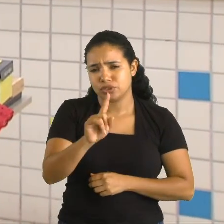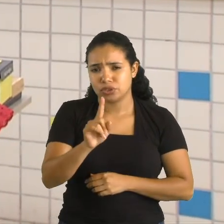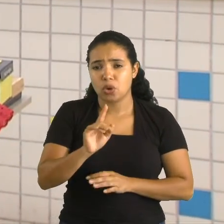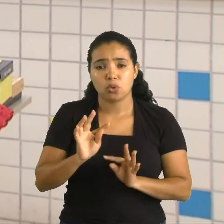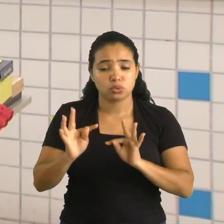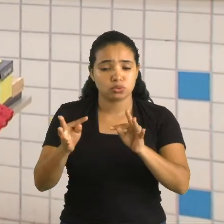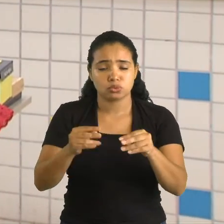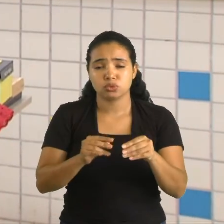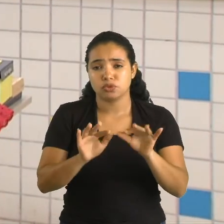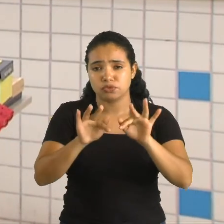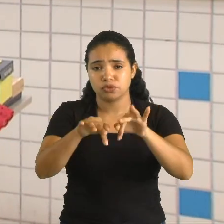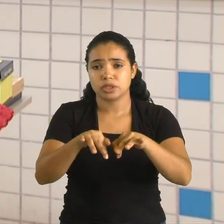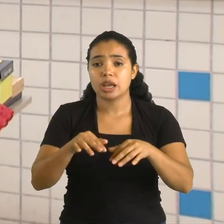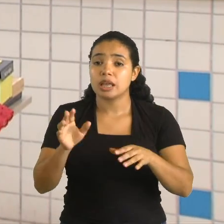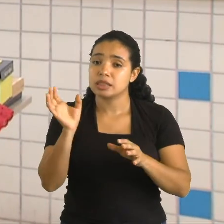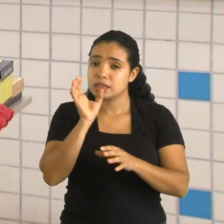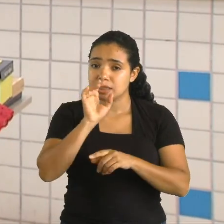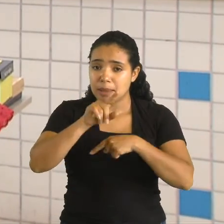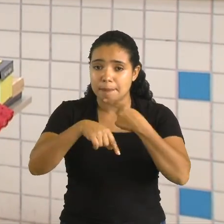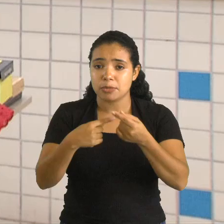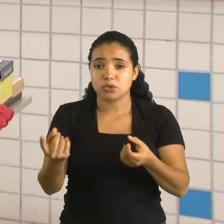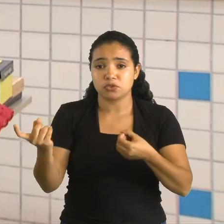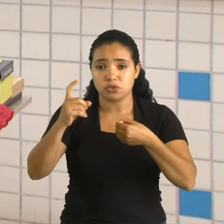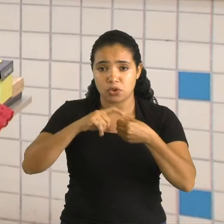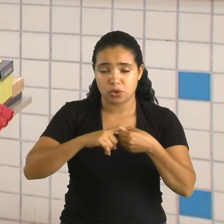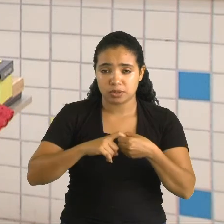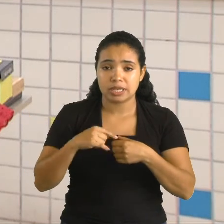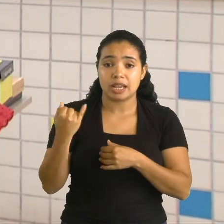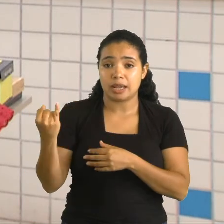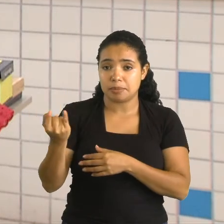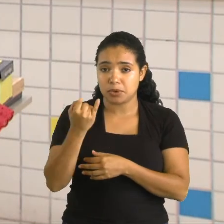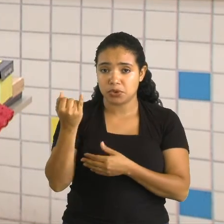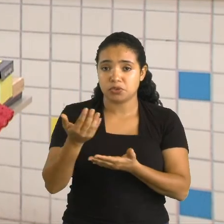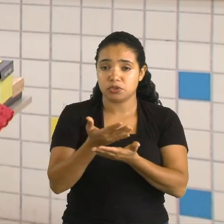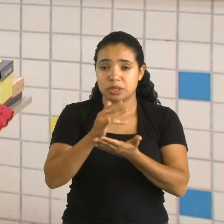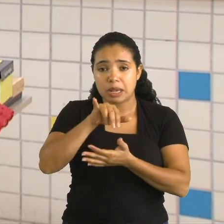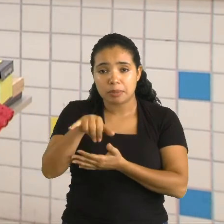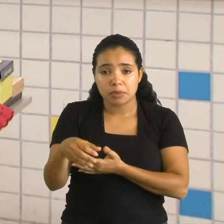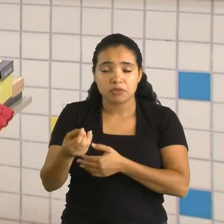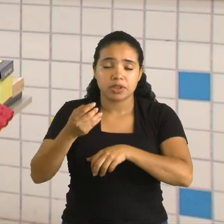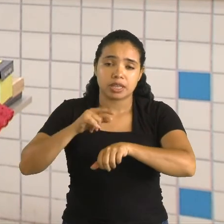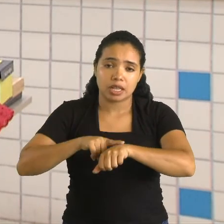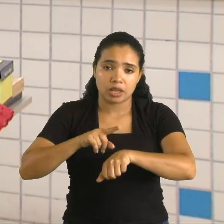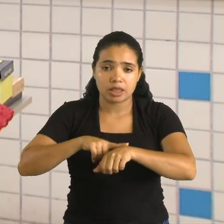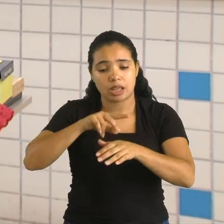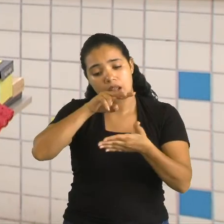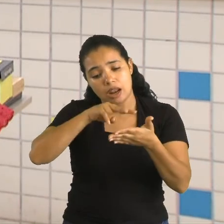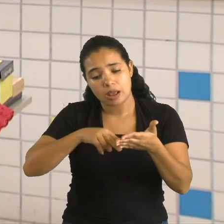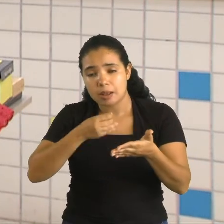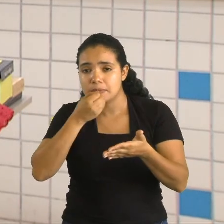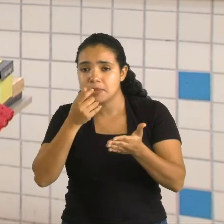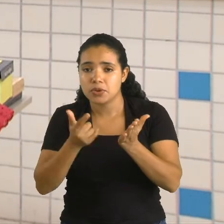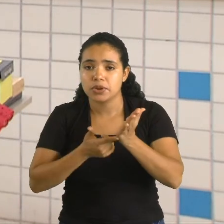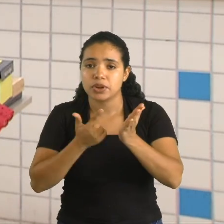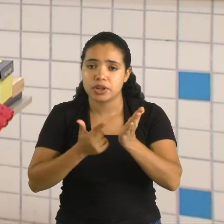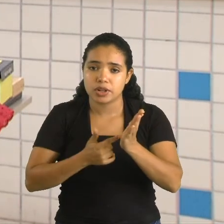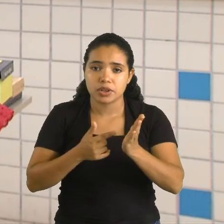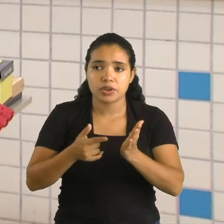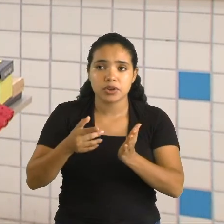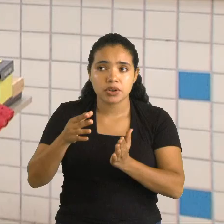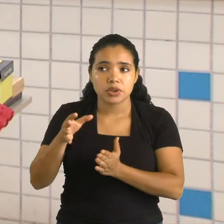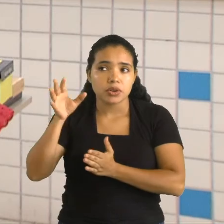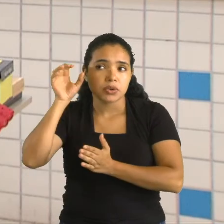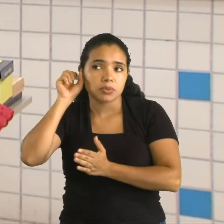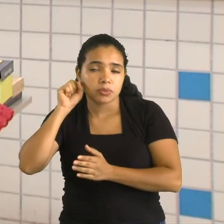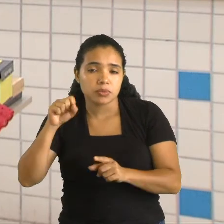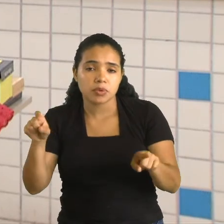vai passar e logo, logo estaremos de volta. E é importante que você aproveite esse tempo. Leia um bom livro, ouça uma boa